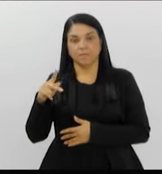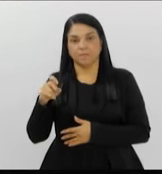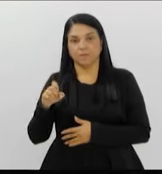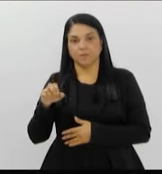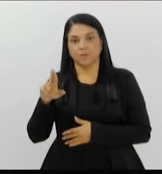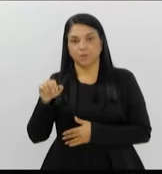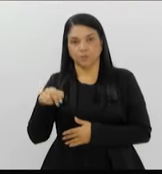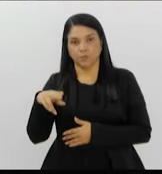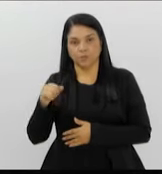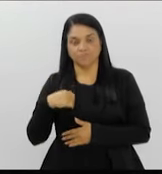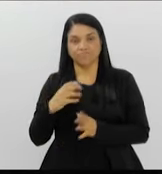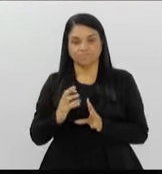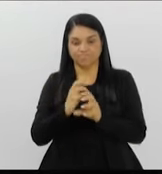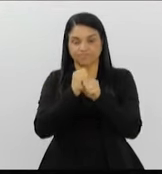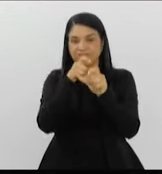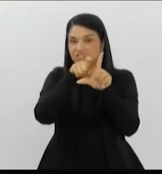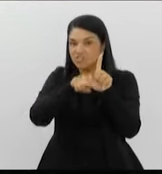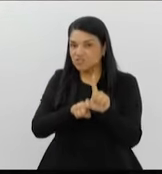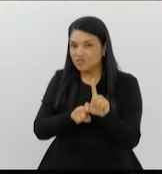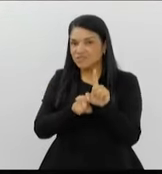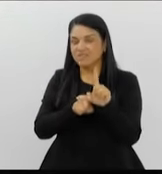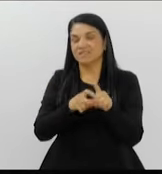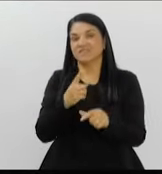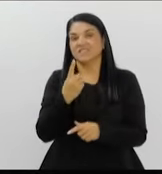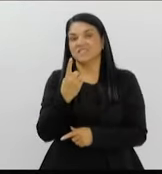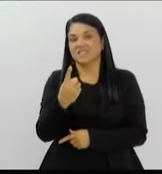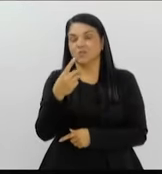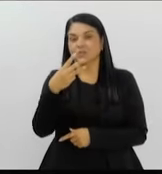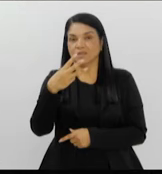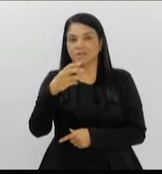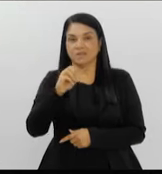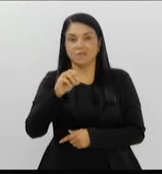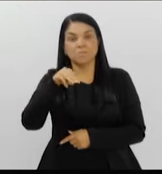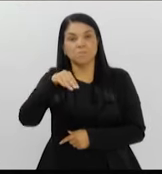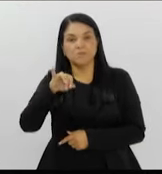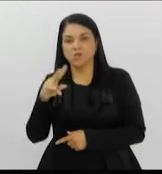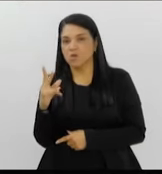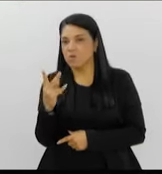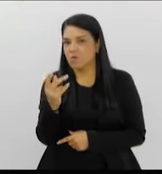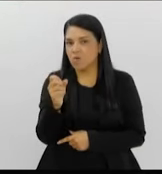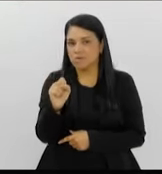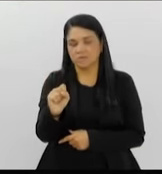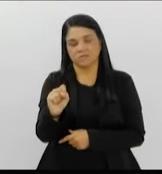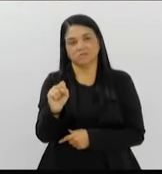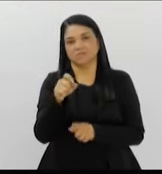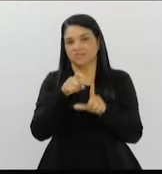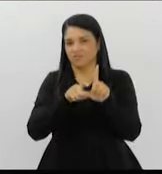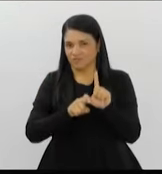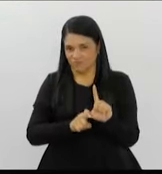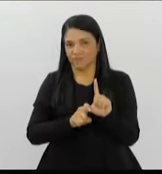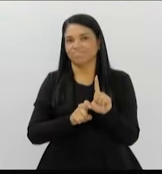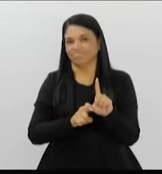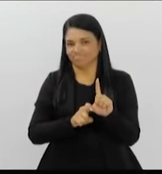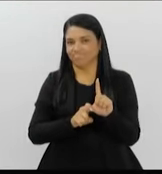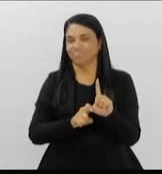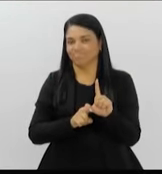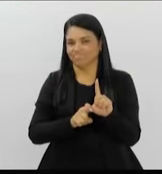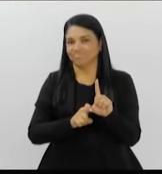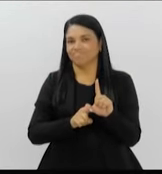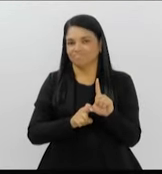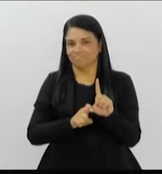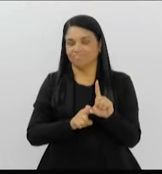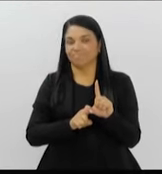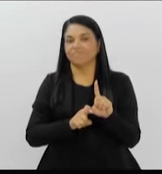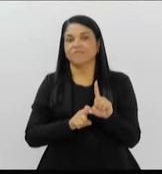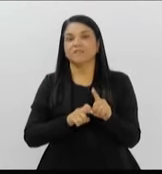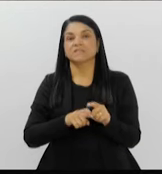uma dívida de 130 milhões executadas, deputado Galeazzo, na